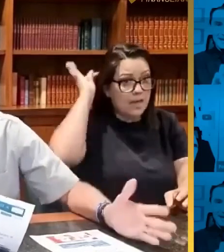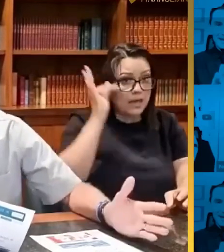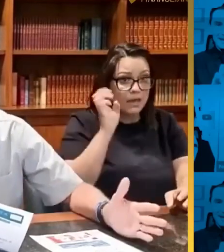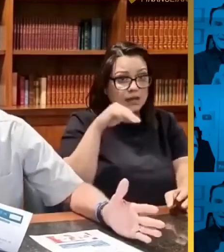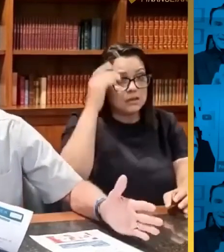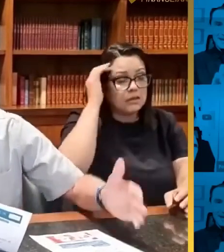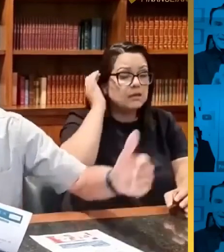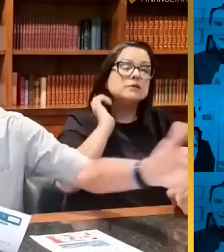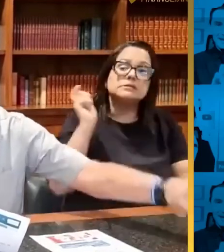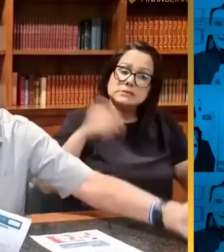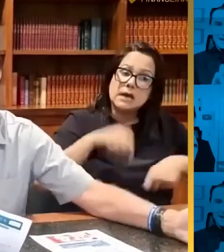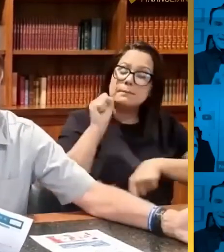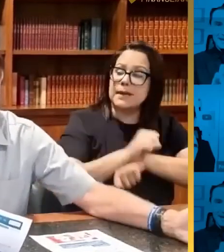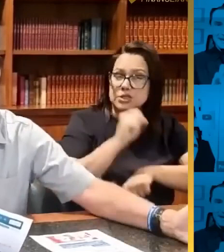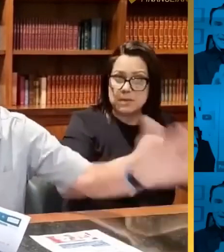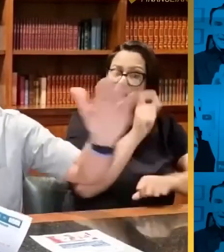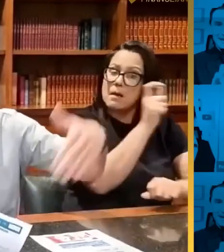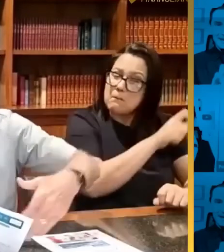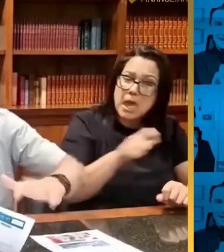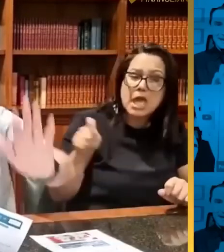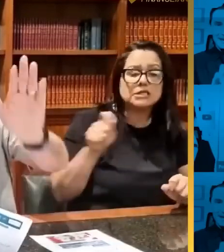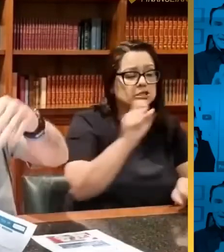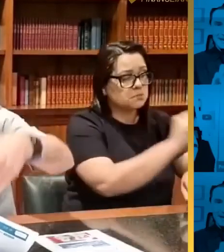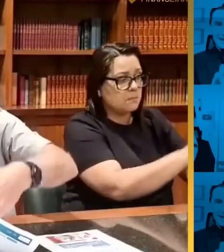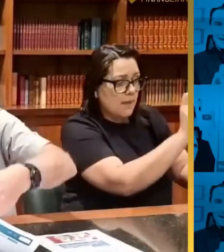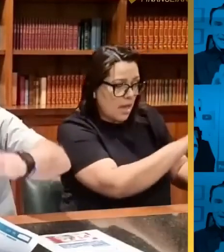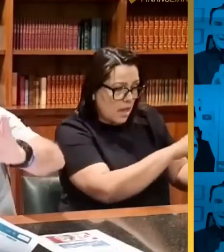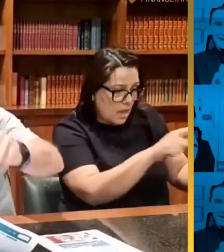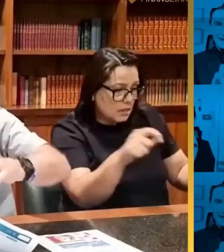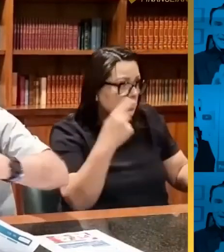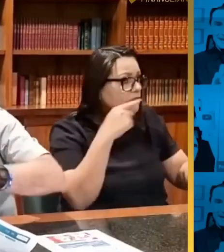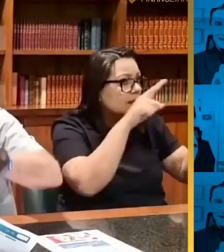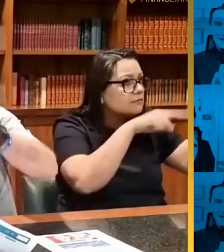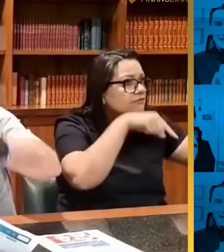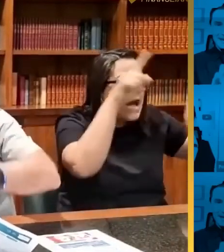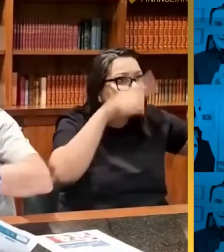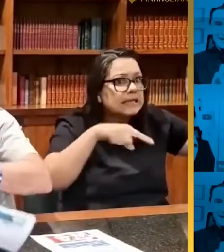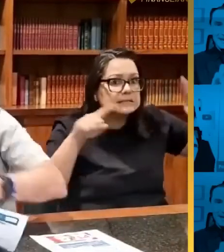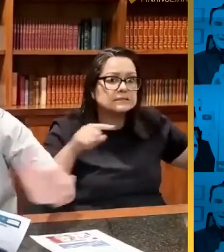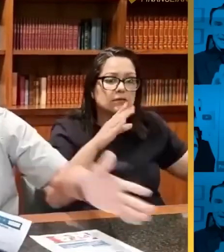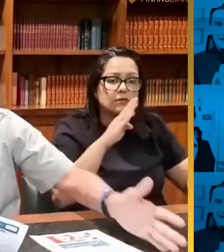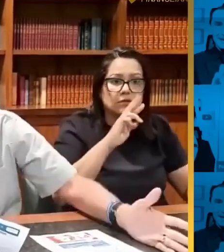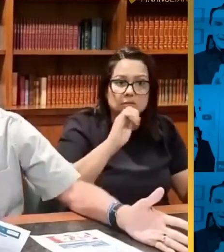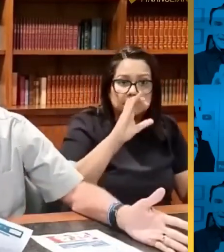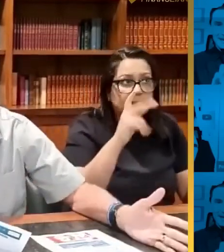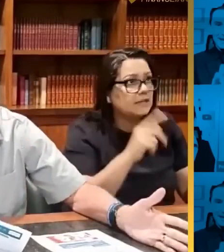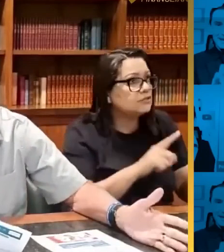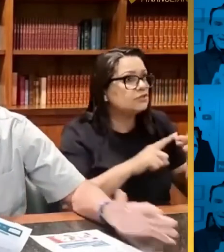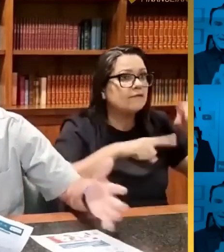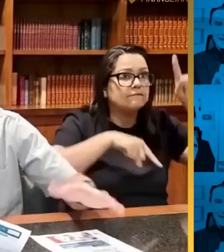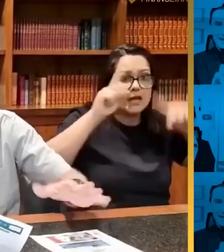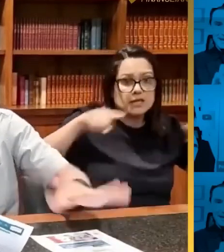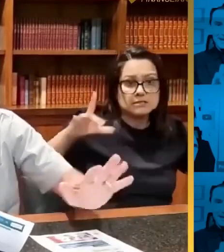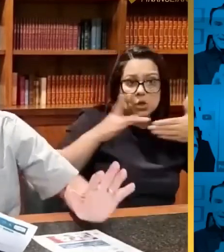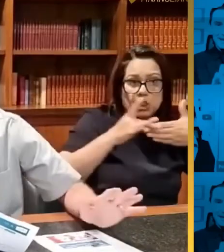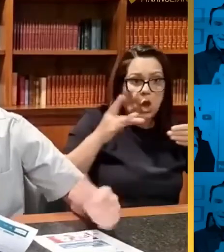esperar vários meses, e depois de vários meses, a gente pega as variações do Brent, né, a variação do dólar, e faz uma conta de